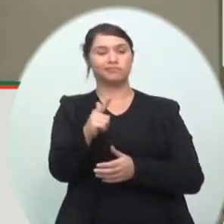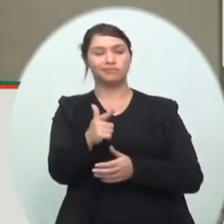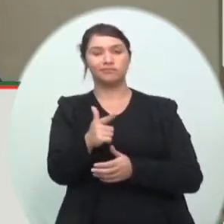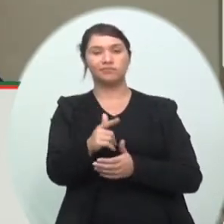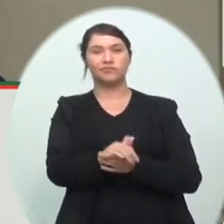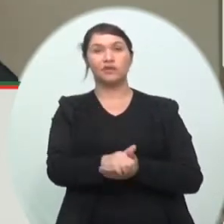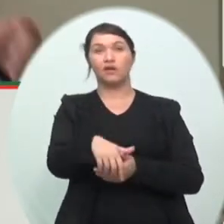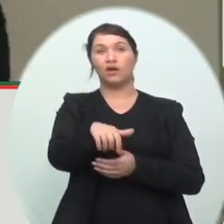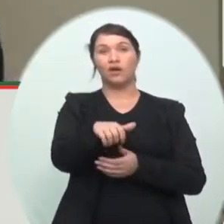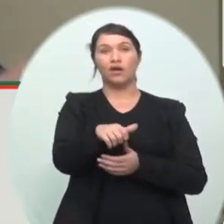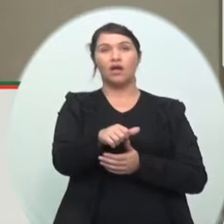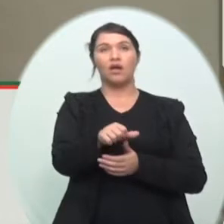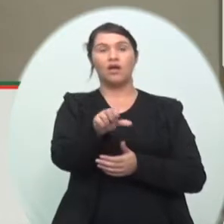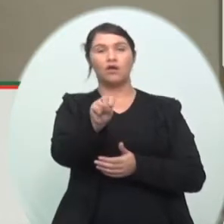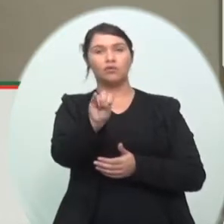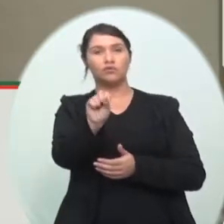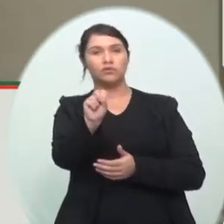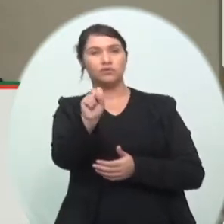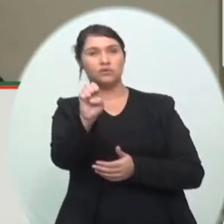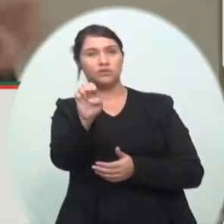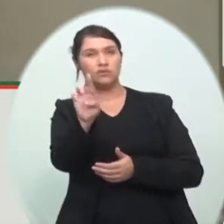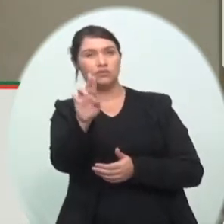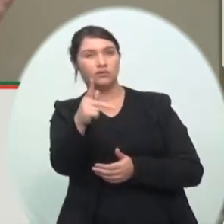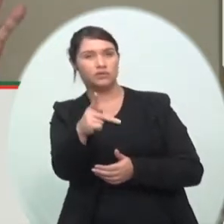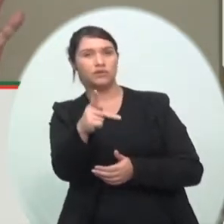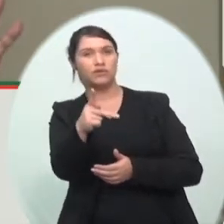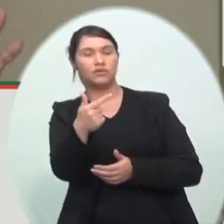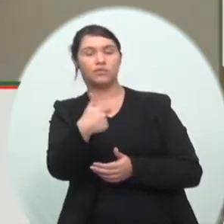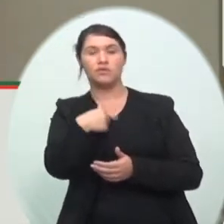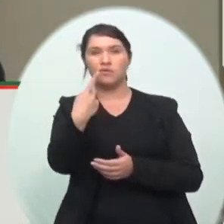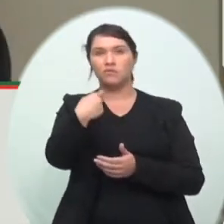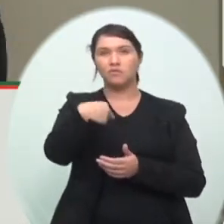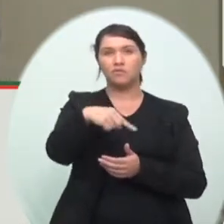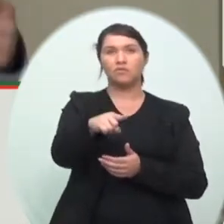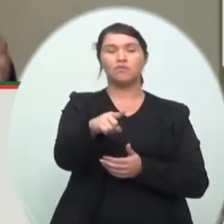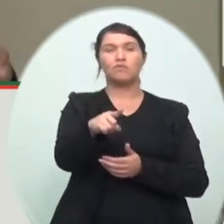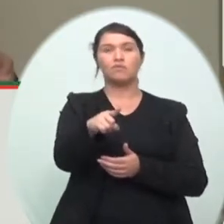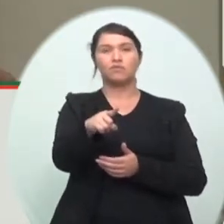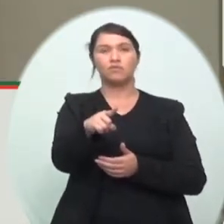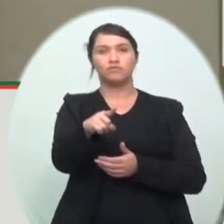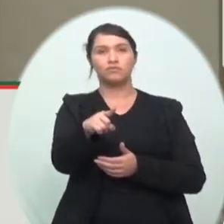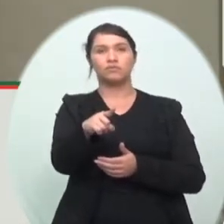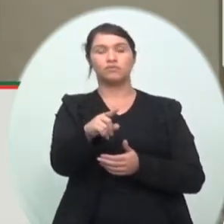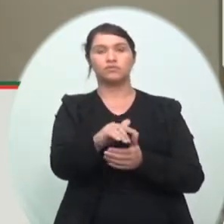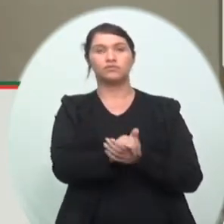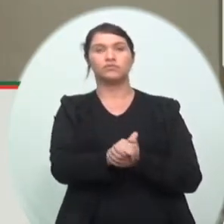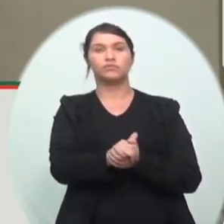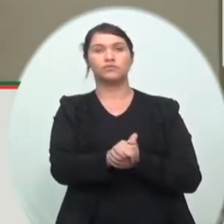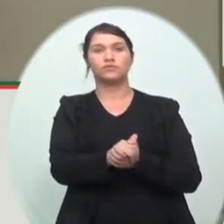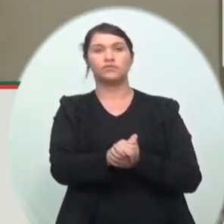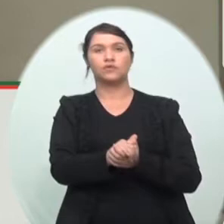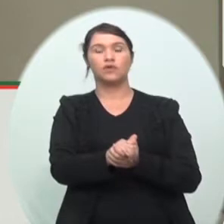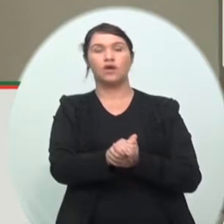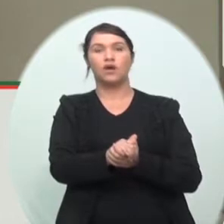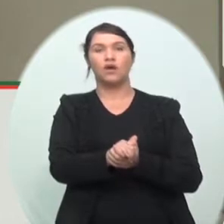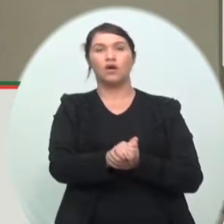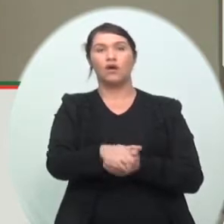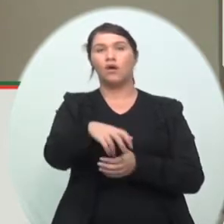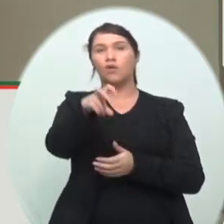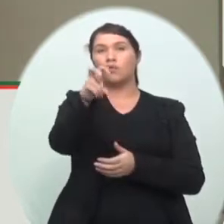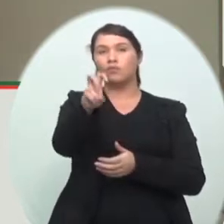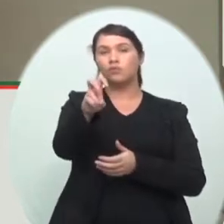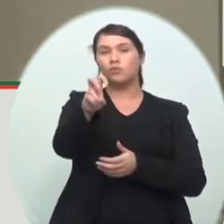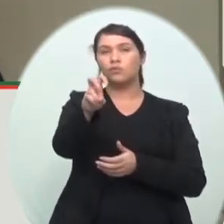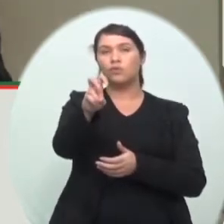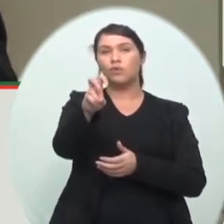CISREG. Tive essa semana com mais de 5 casos de ultrassom, consultas e procedimentos